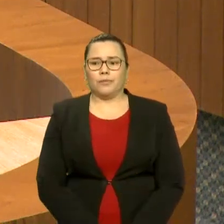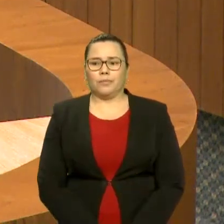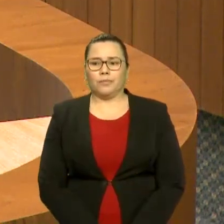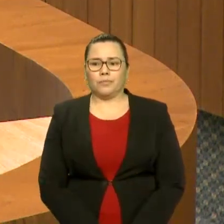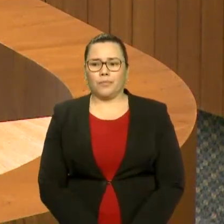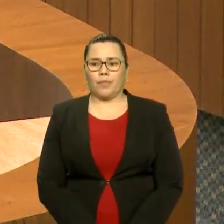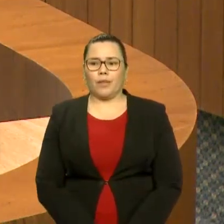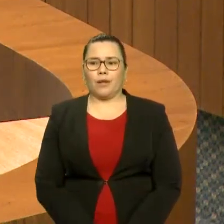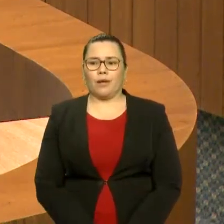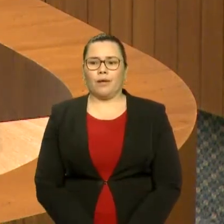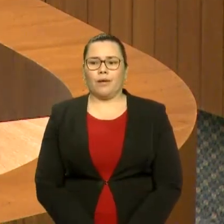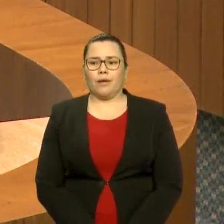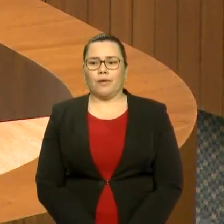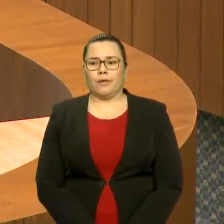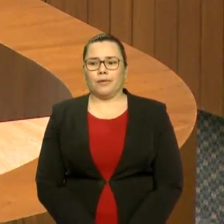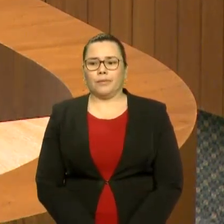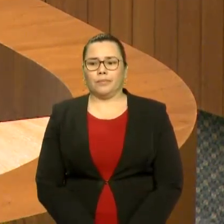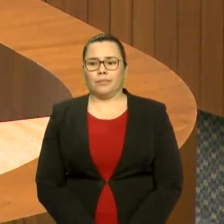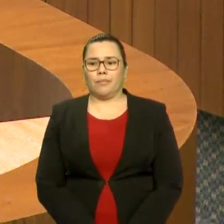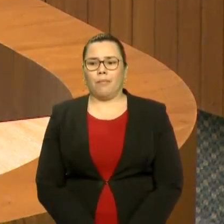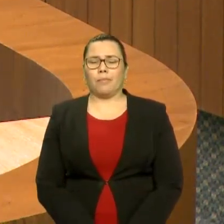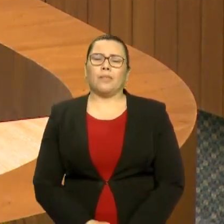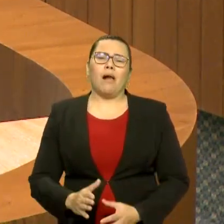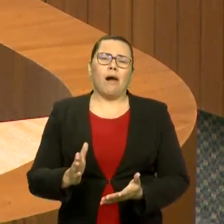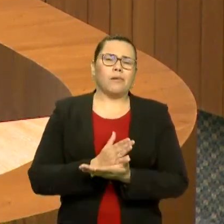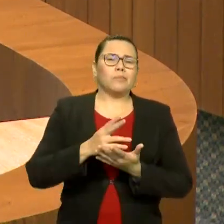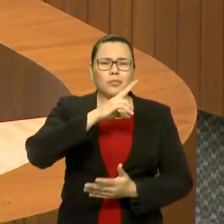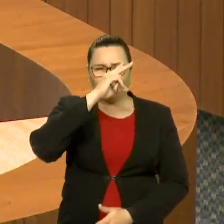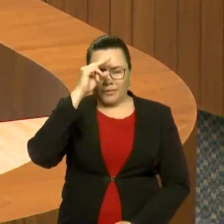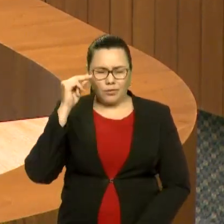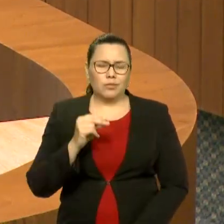do piso. Muitas prefeituras já pagaram os